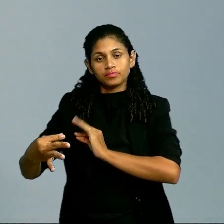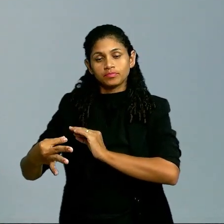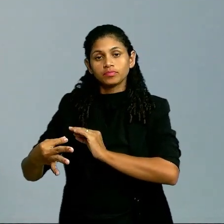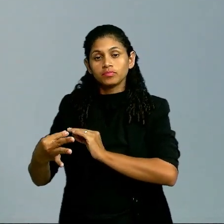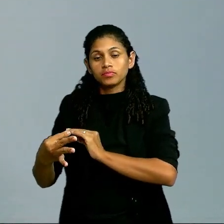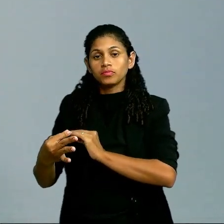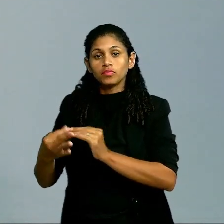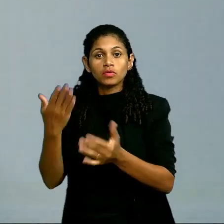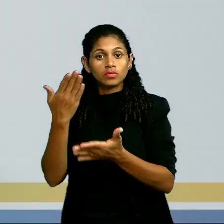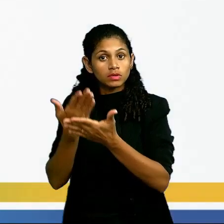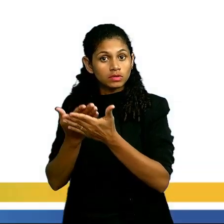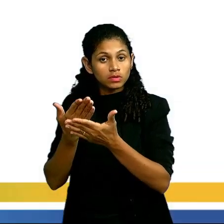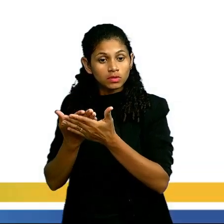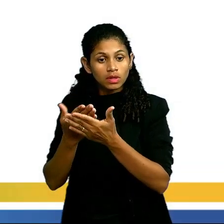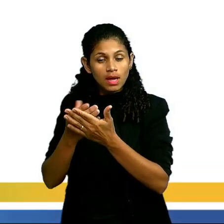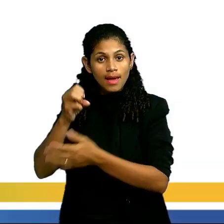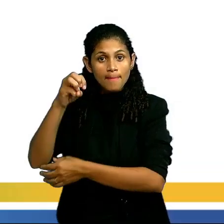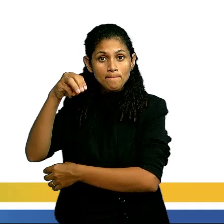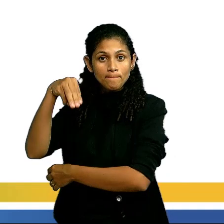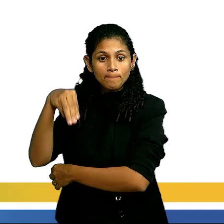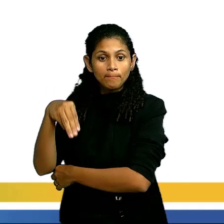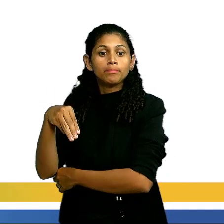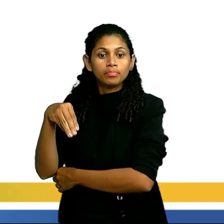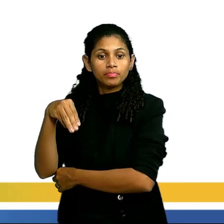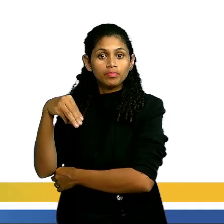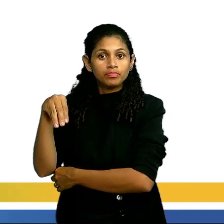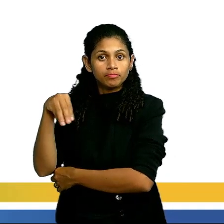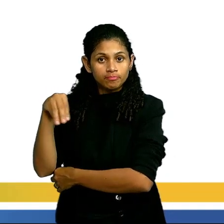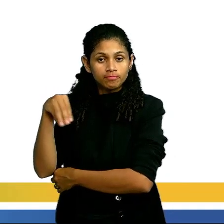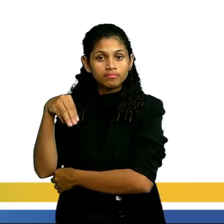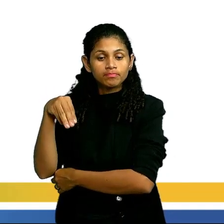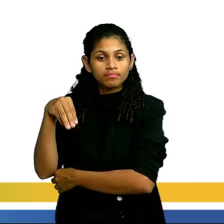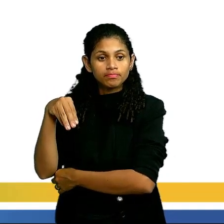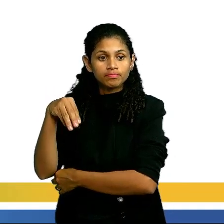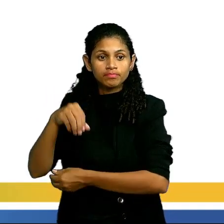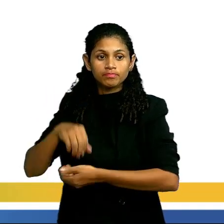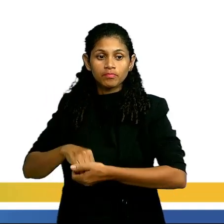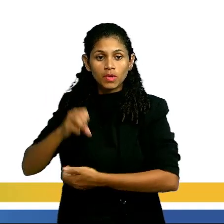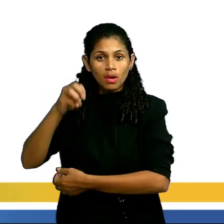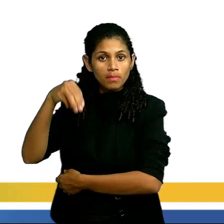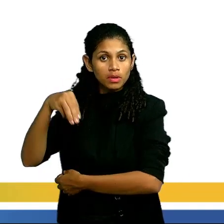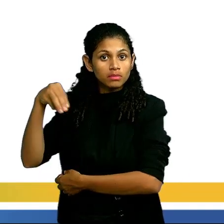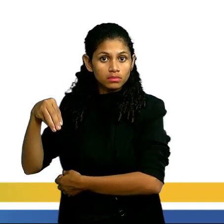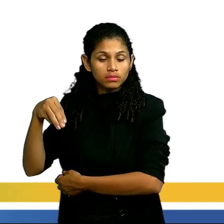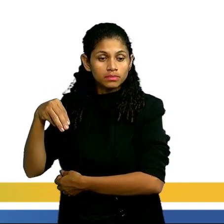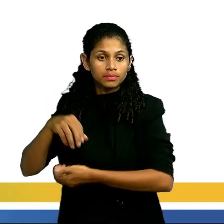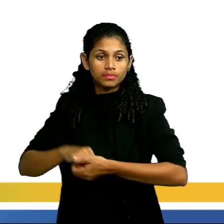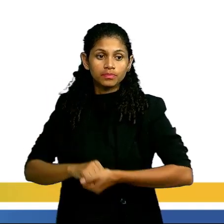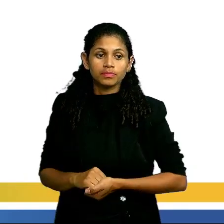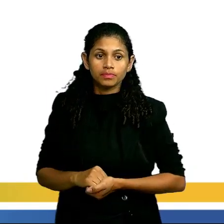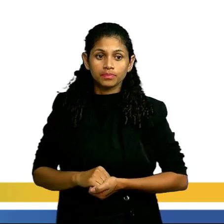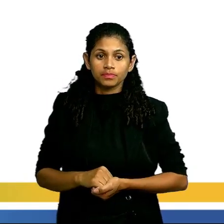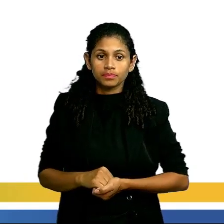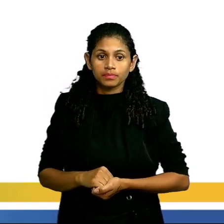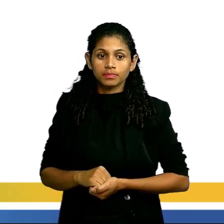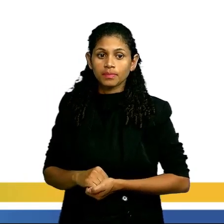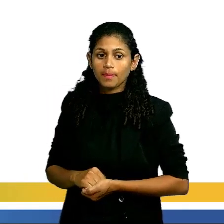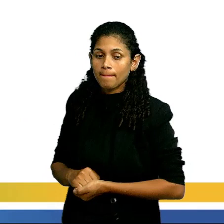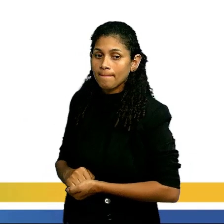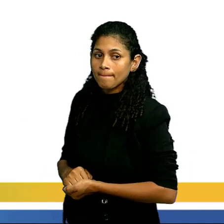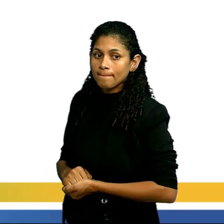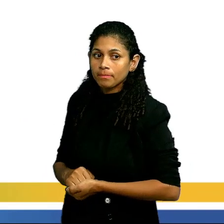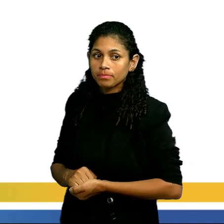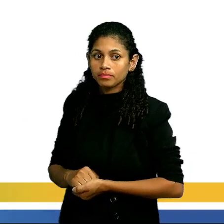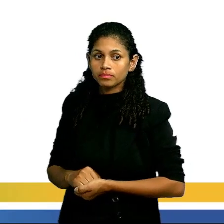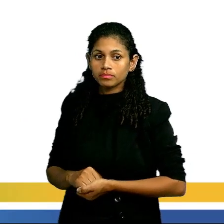milímetro. Como a gente pode observar aí, ó. A largura dela, vamos ver lá atrás. Em vez de eu botar aqui na frente, eu botei